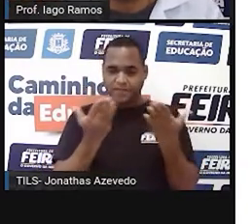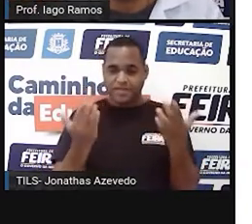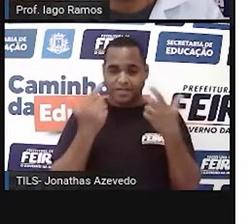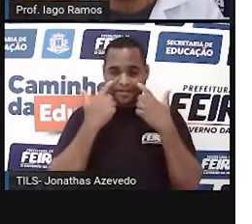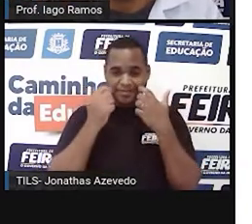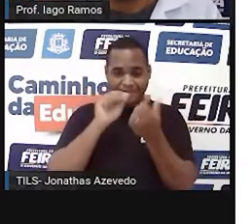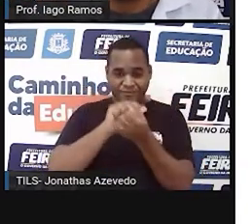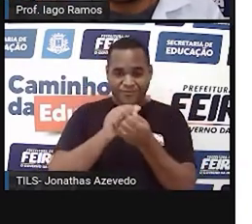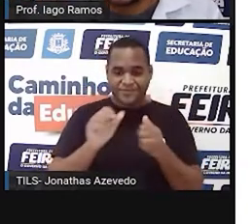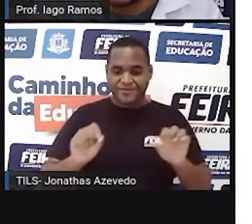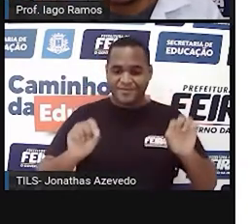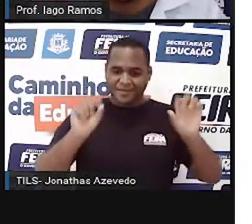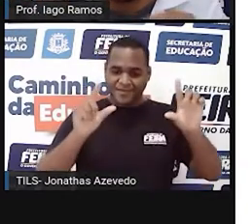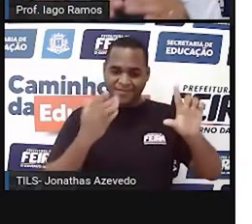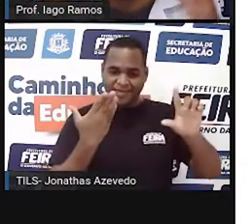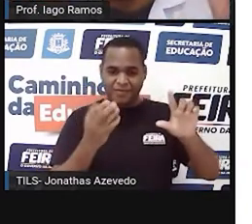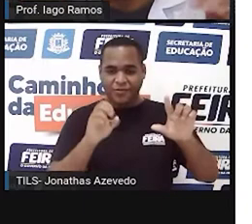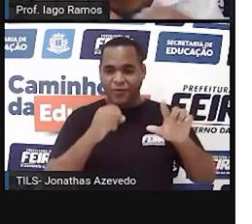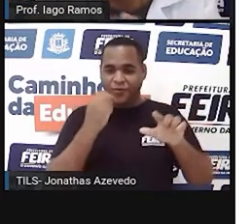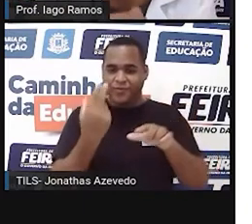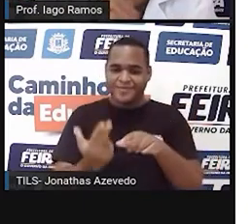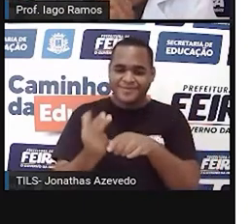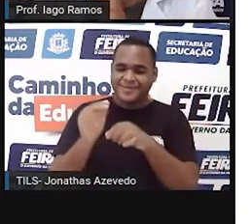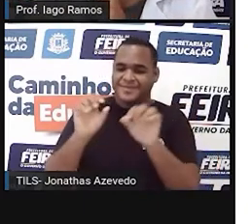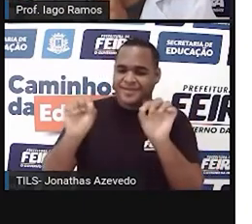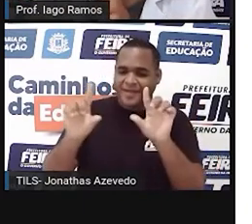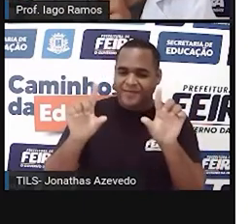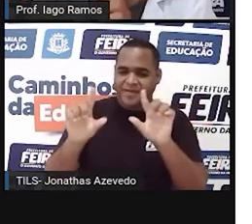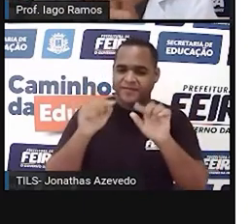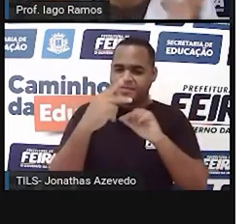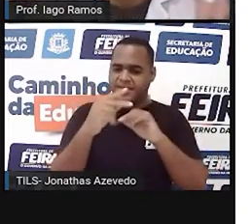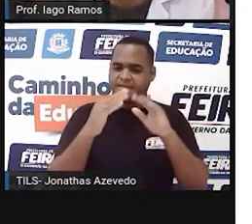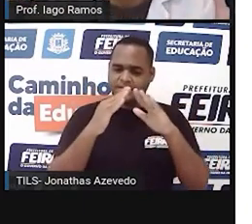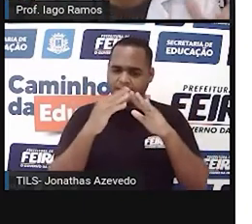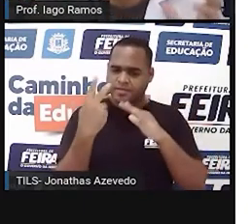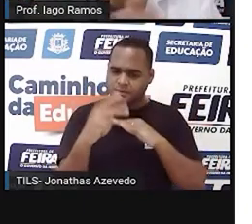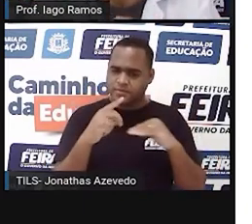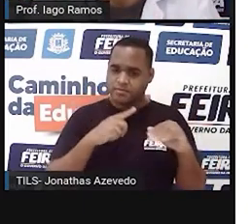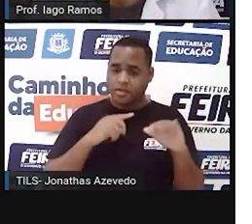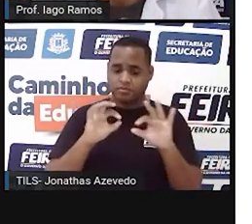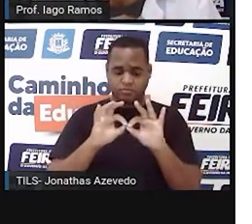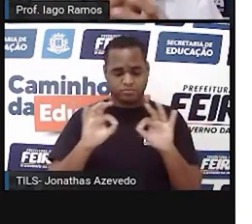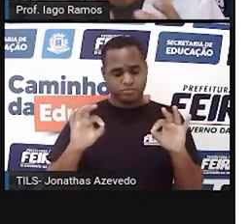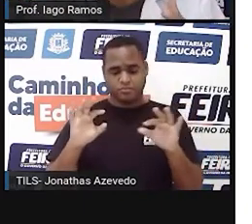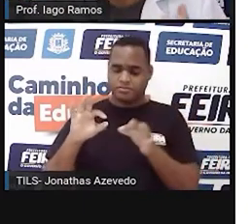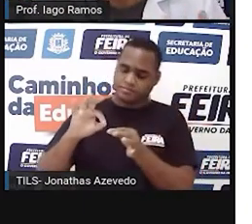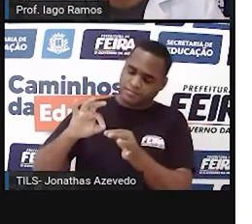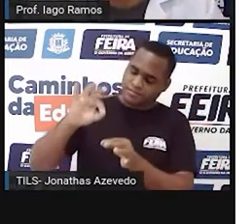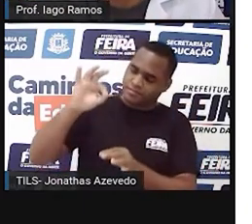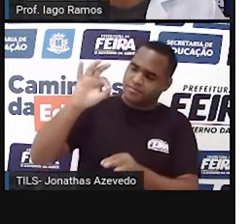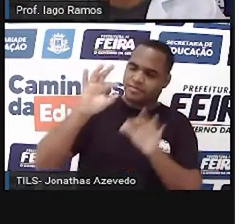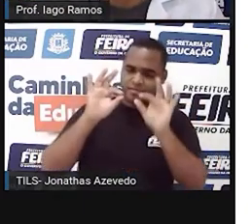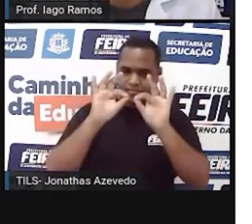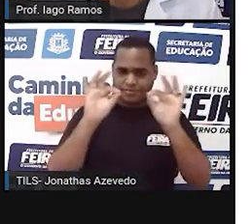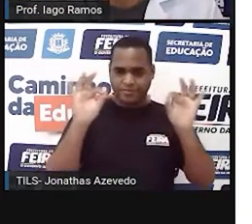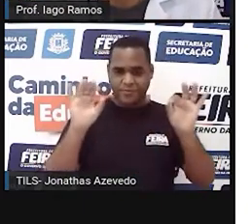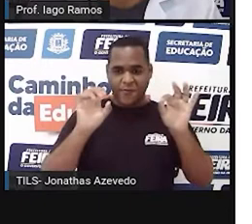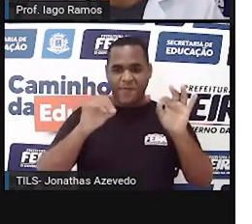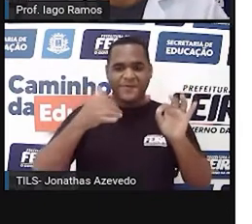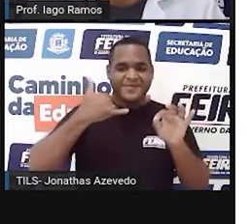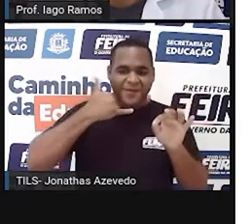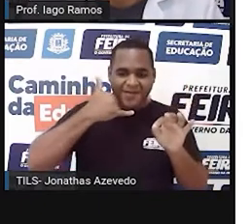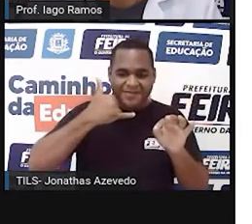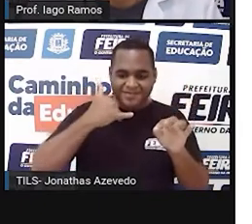aula aqui pela TV, a TV de onde você está acompanhando, ela tem medidas. Ou quem sabe pela tela do